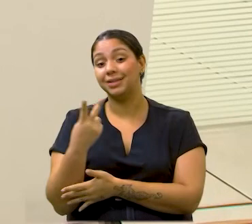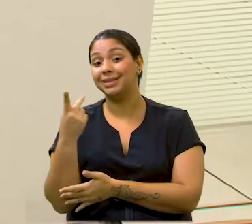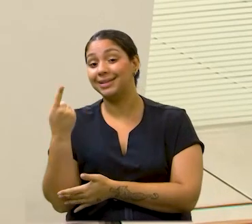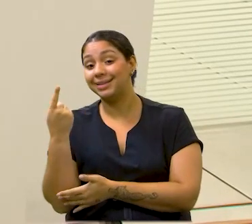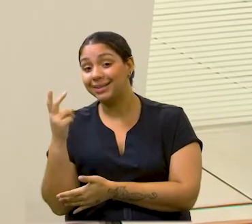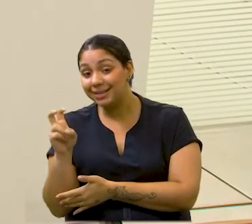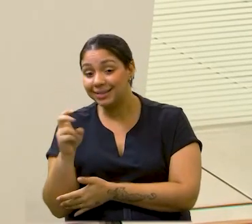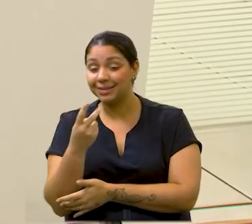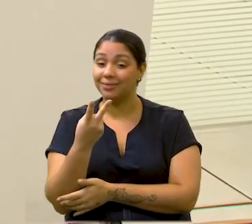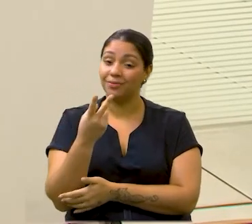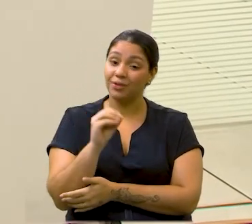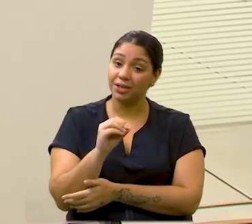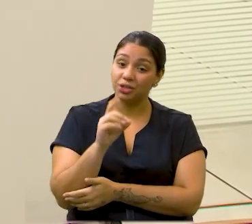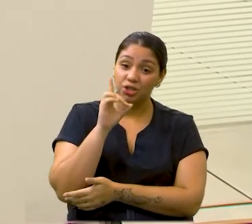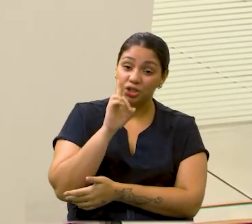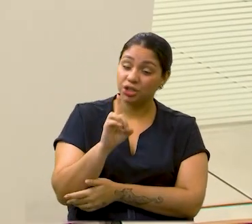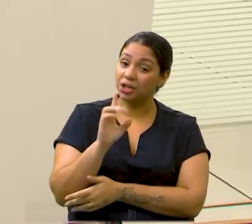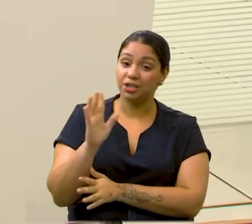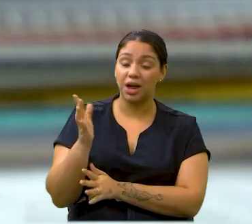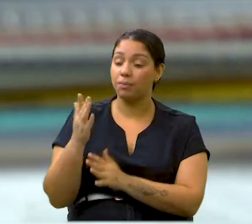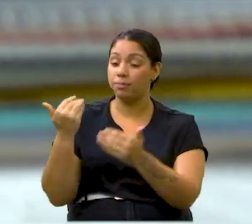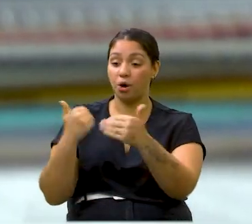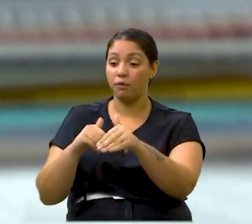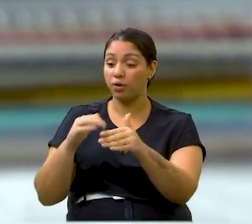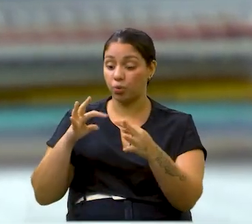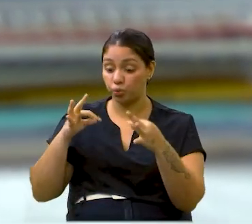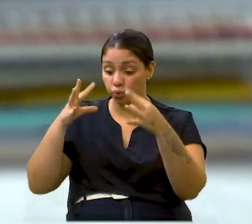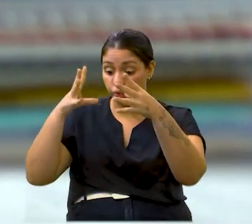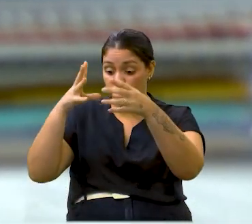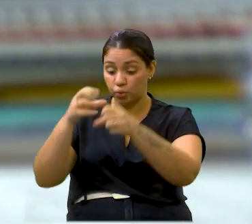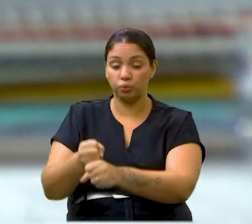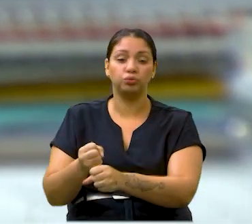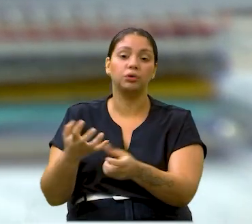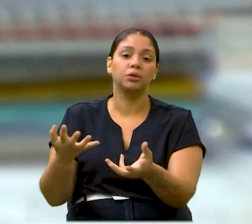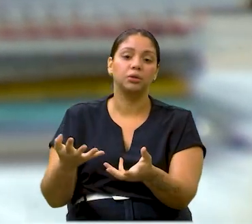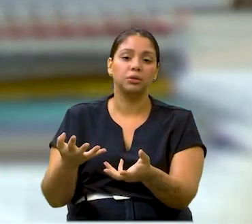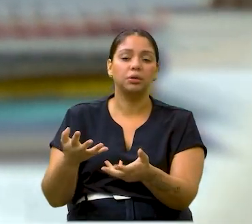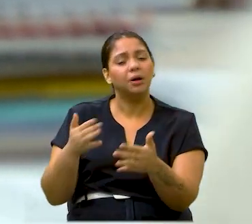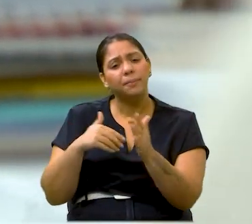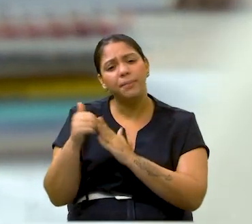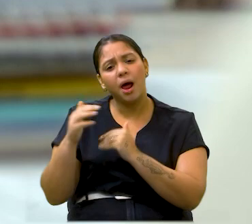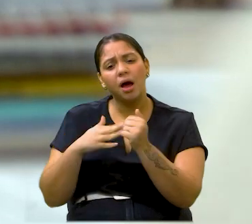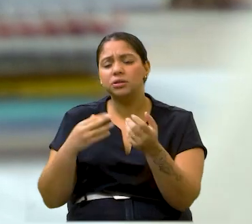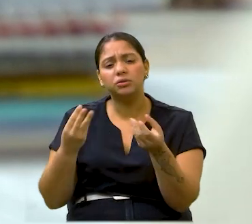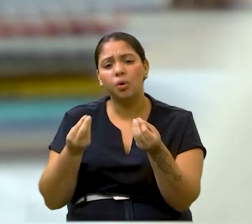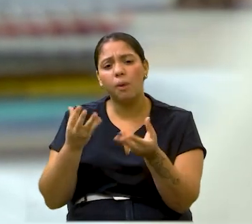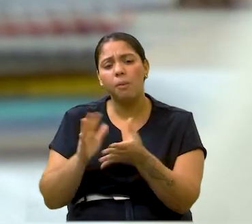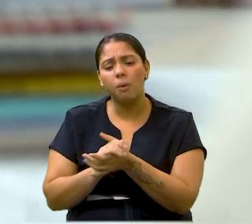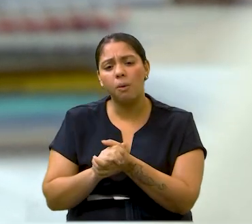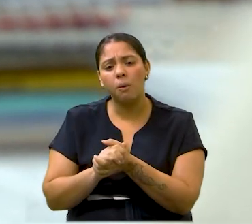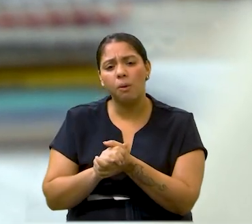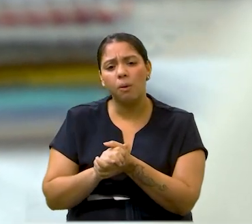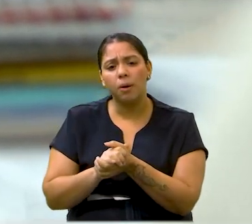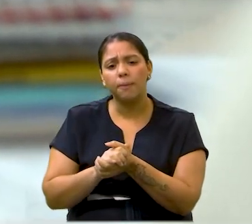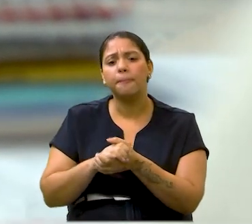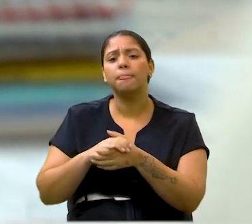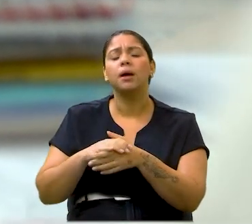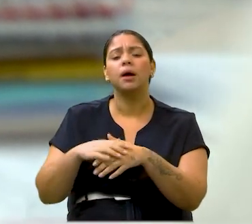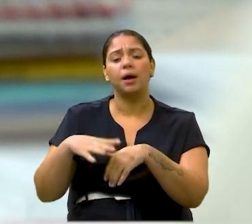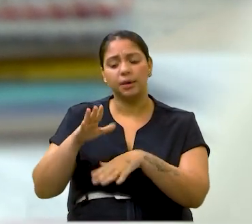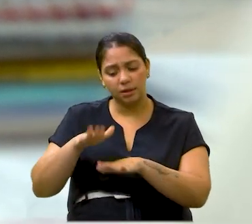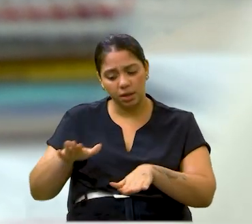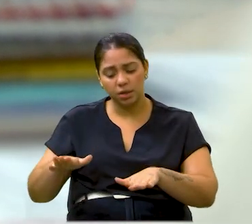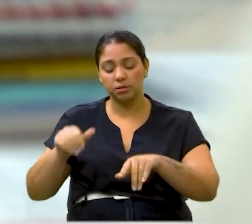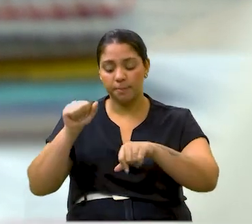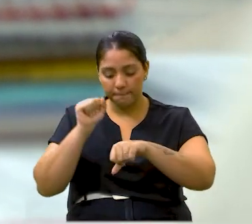20 dias, uma prova testando tudo aquilo. Exato. Certo? Exato. Onde está a prática? Quando foi que a criança